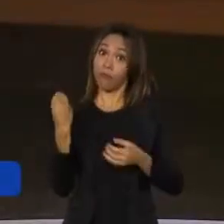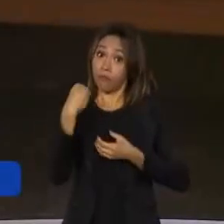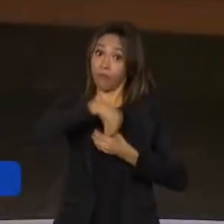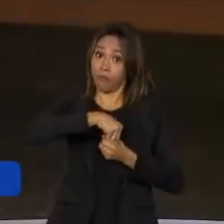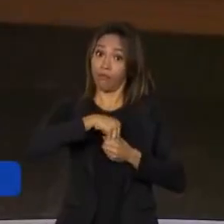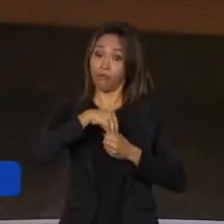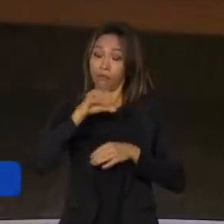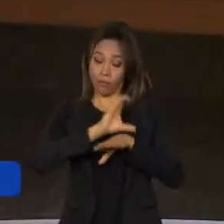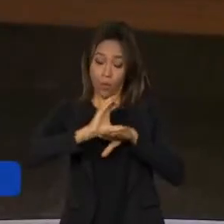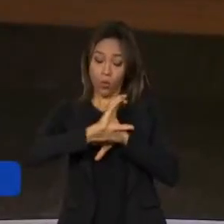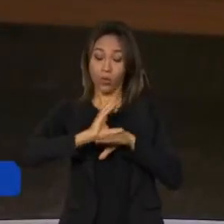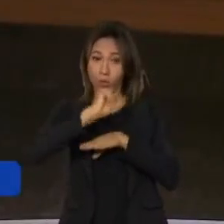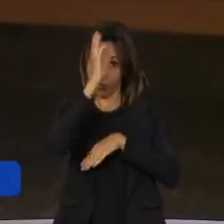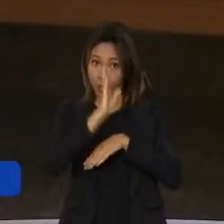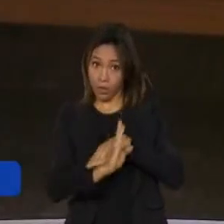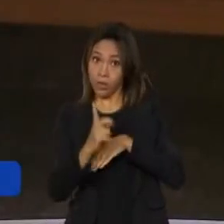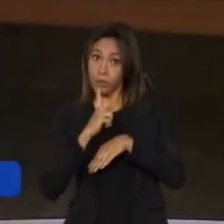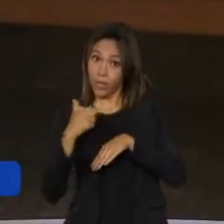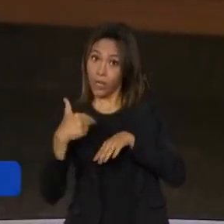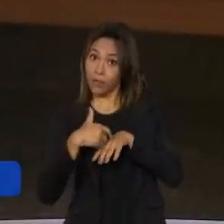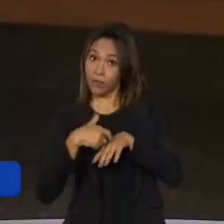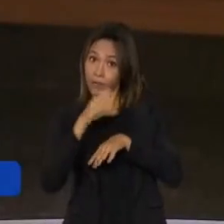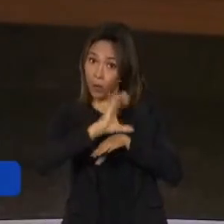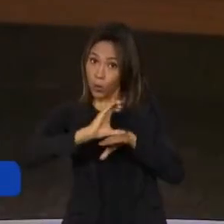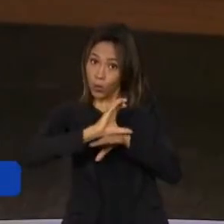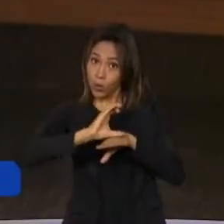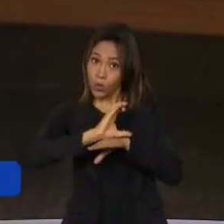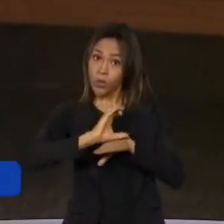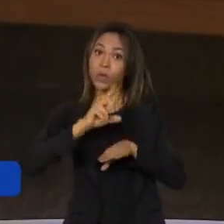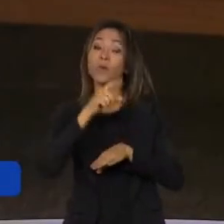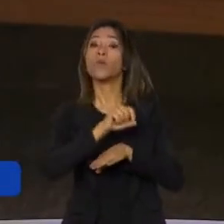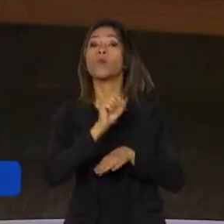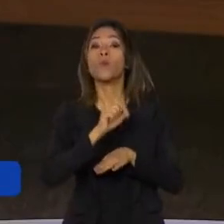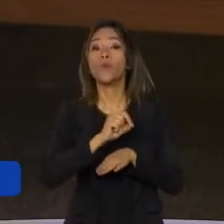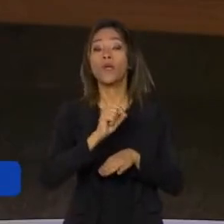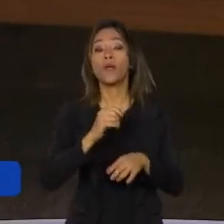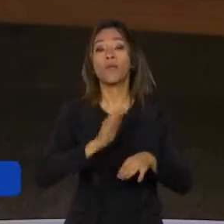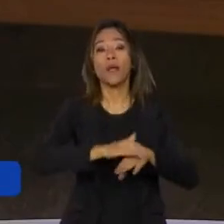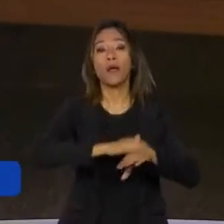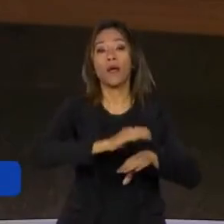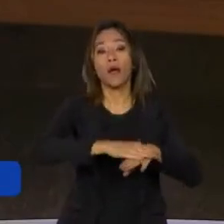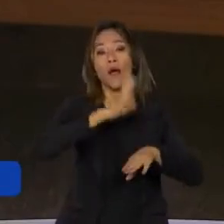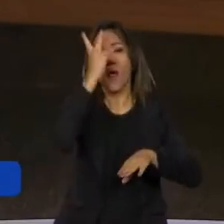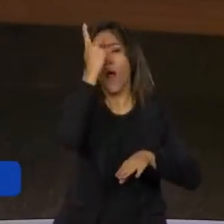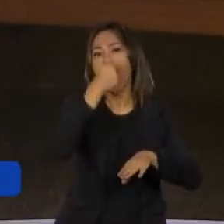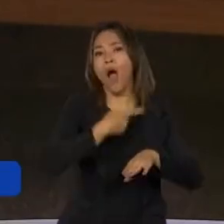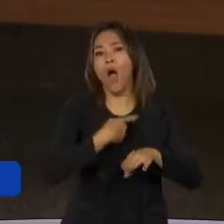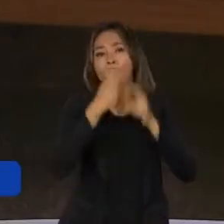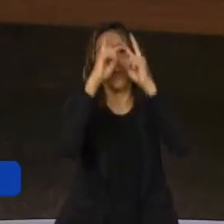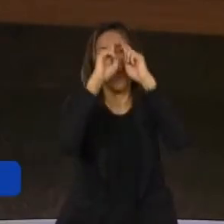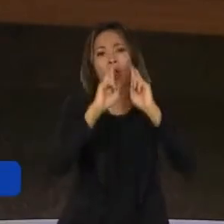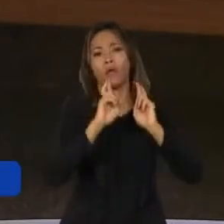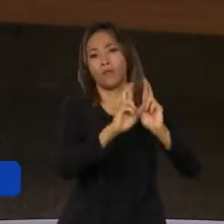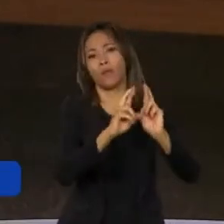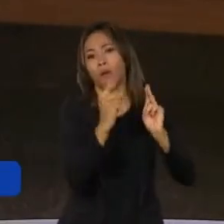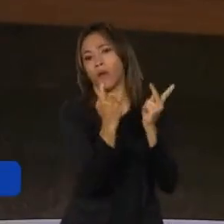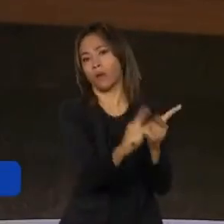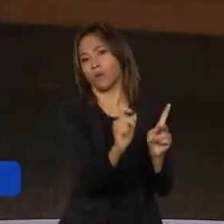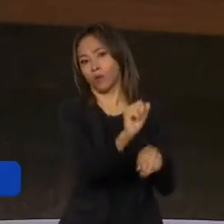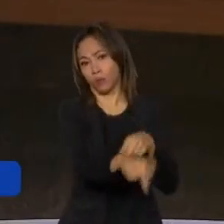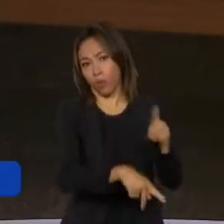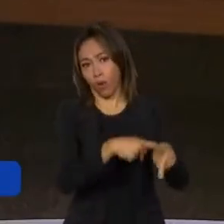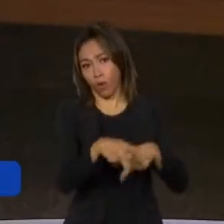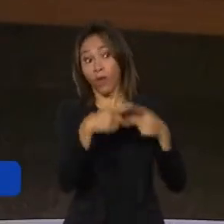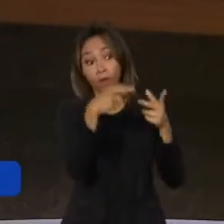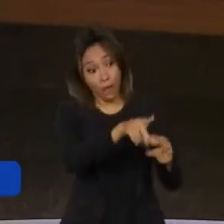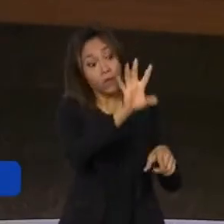é ah prezar pela Auto determinação dos povos o povo palestino tem direito a